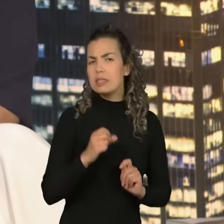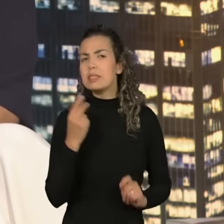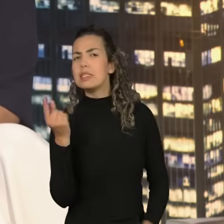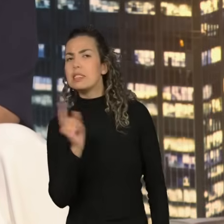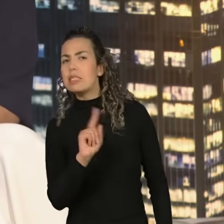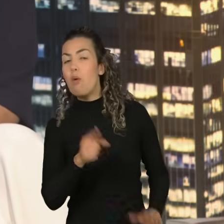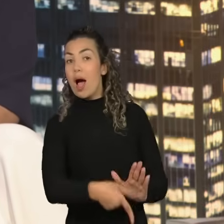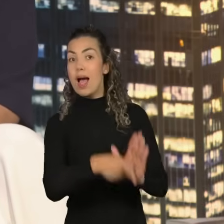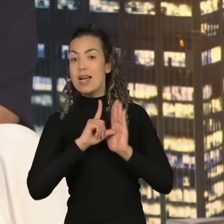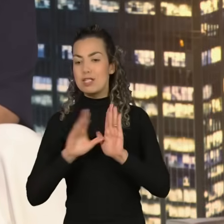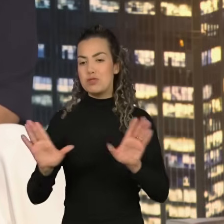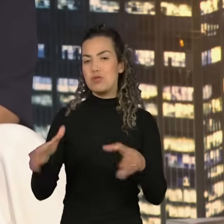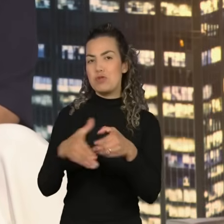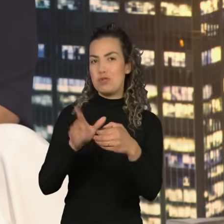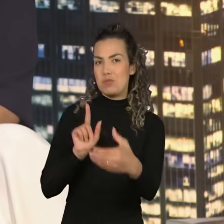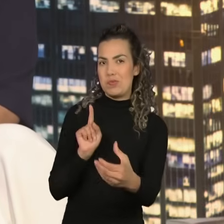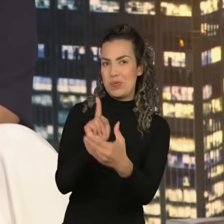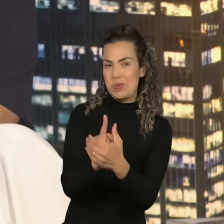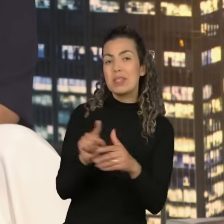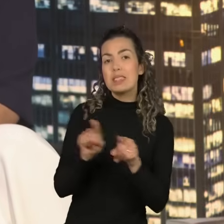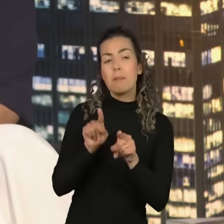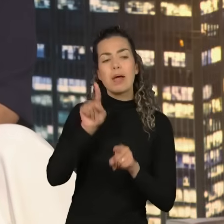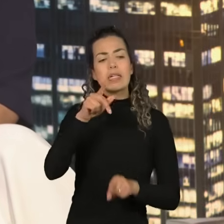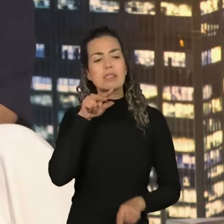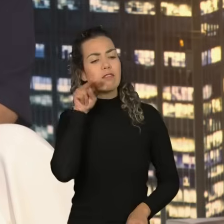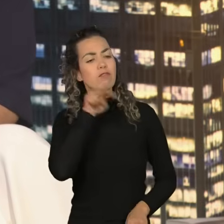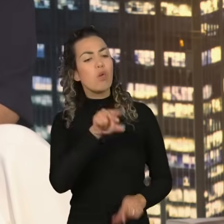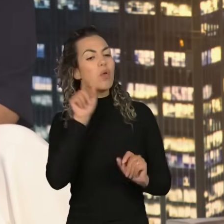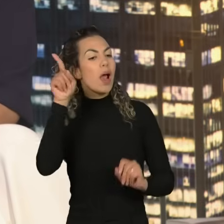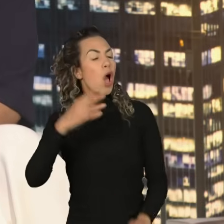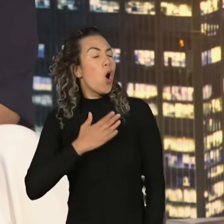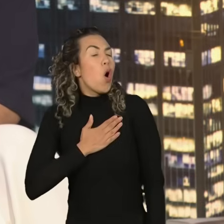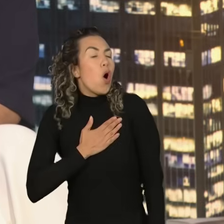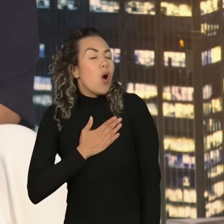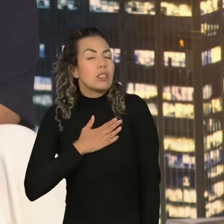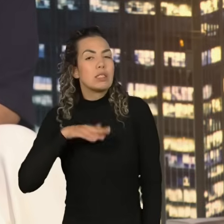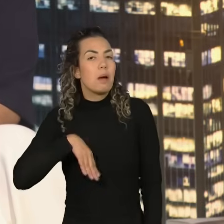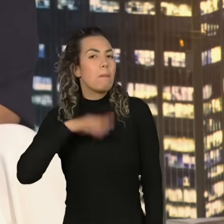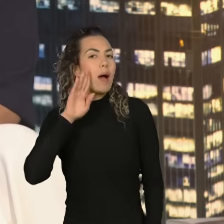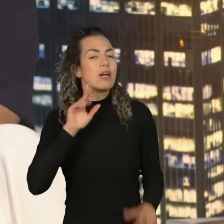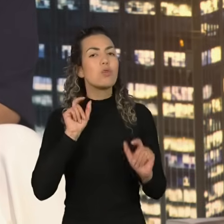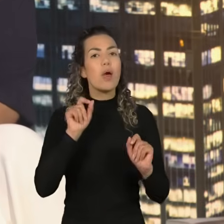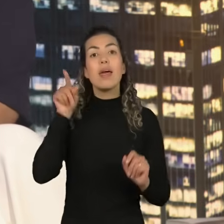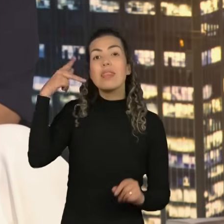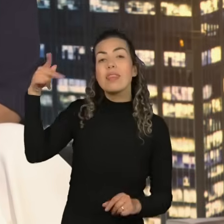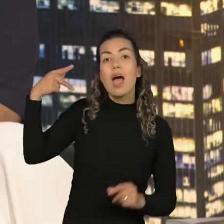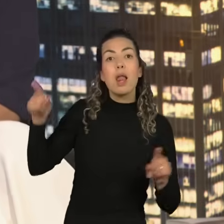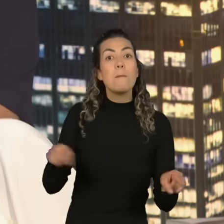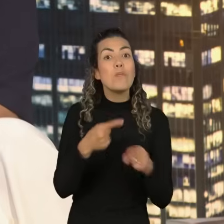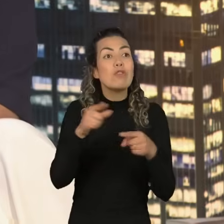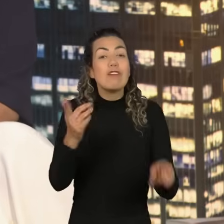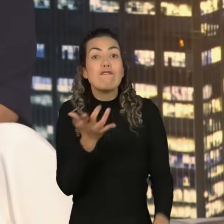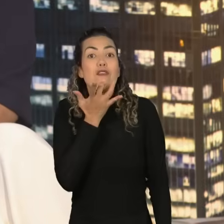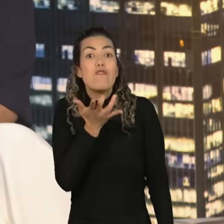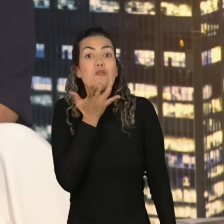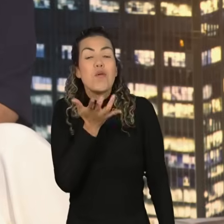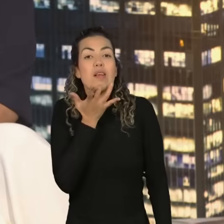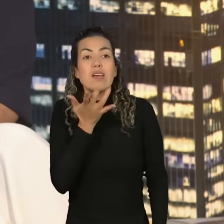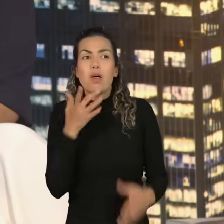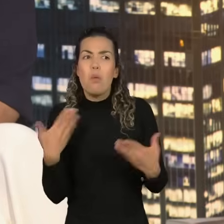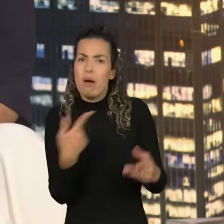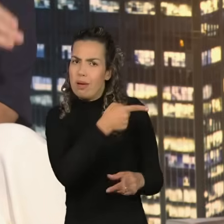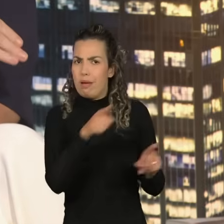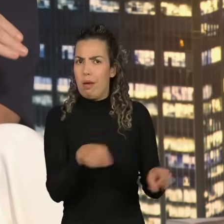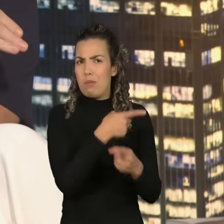também me contou do que mais gosta na obra do filho. Você consegue imaginar qual que é a música favorita dela, entre tantas, né, que foram lançadas por